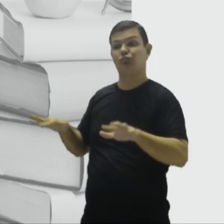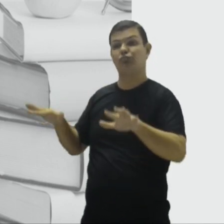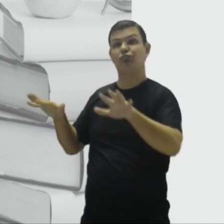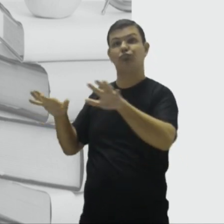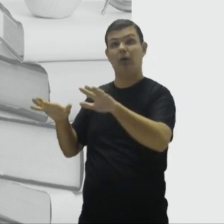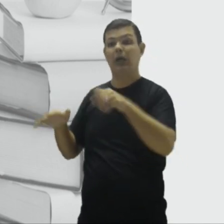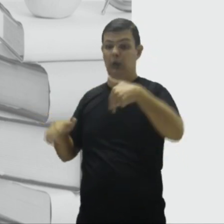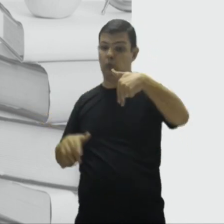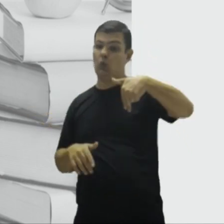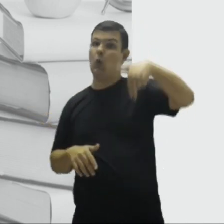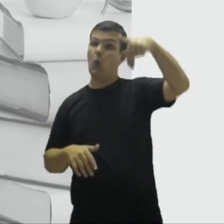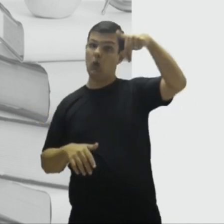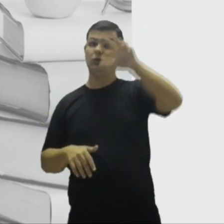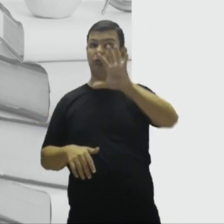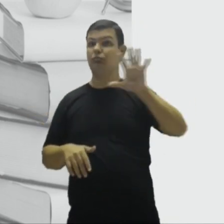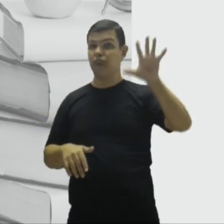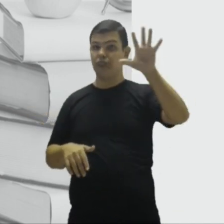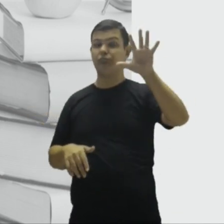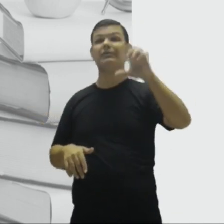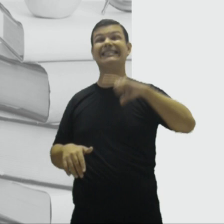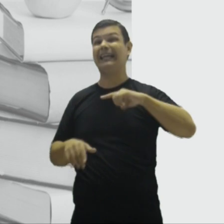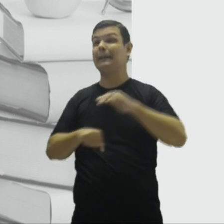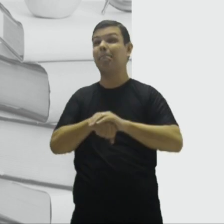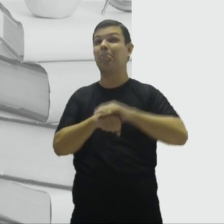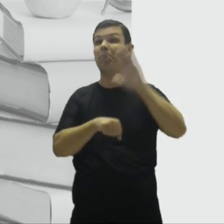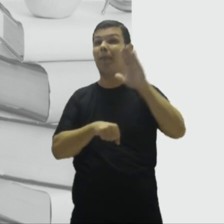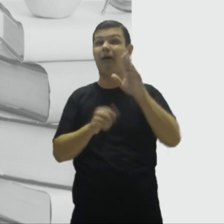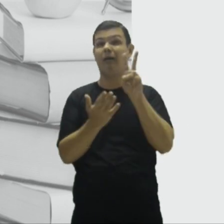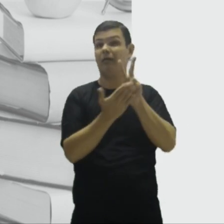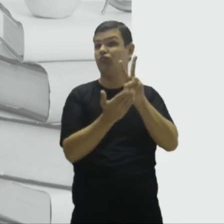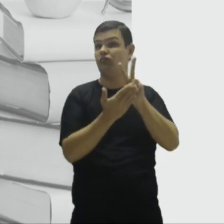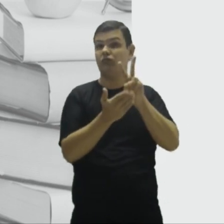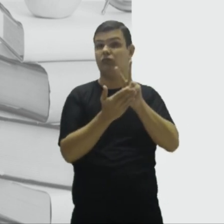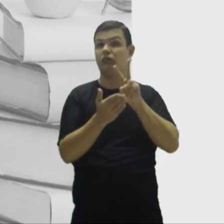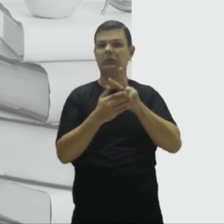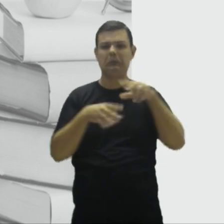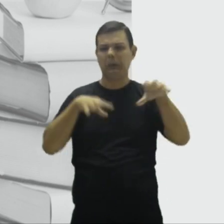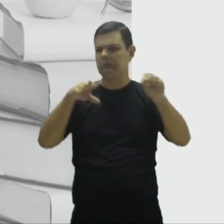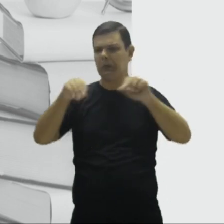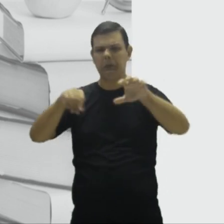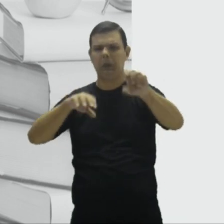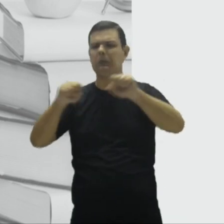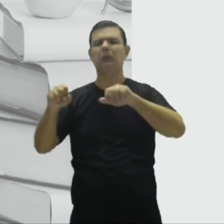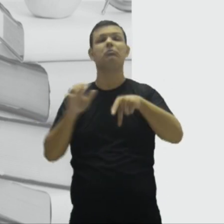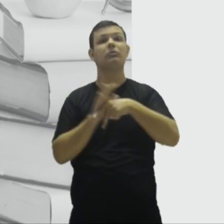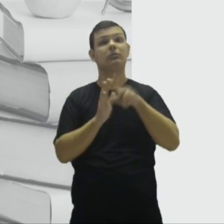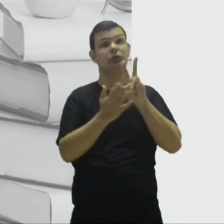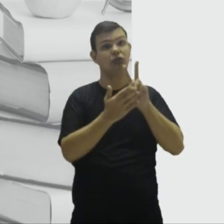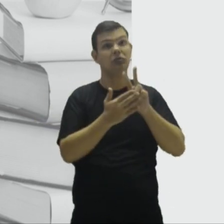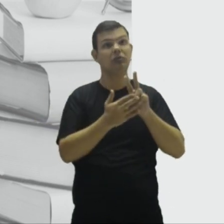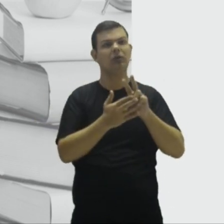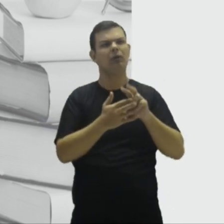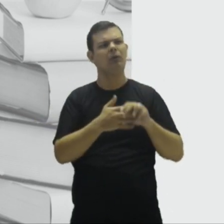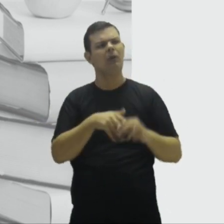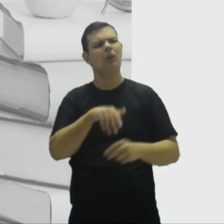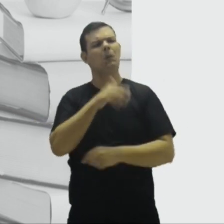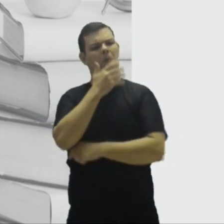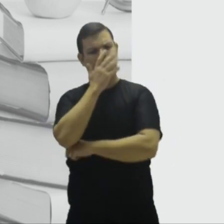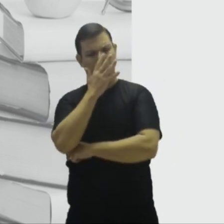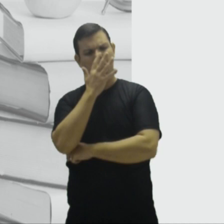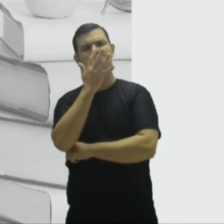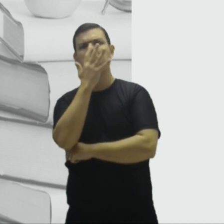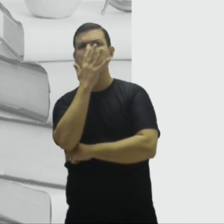região norte, é onde tem a maior concentração de terras indígenas. Professor, mas como